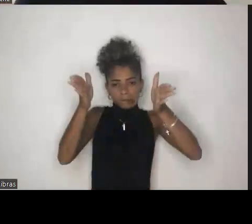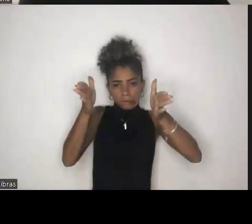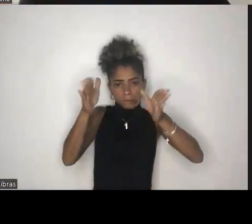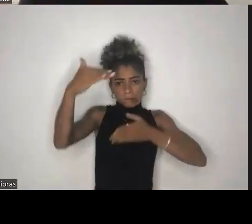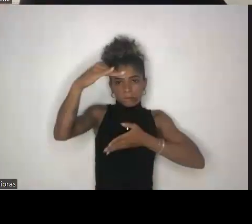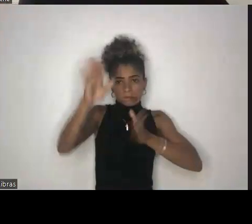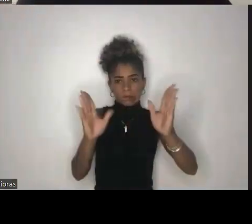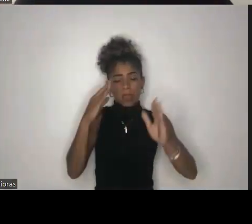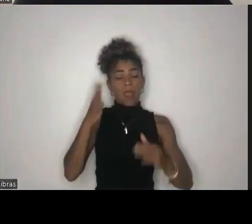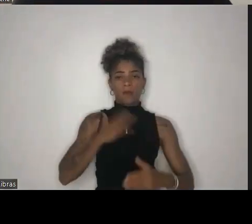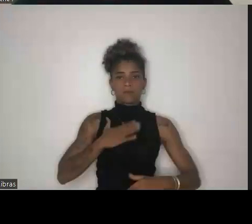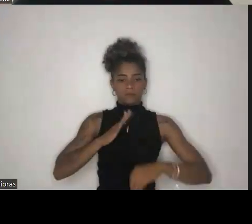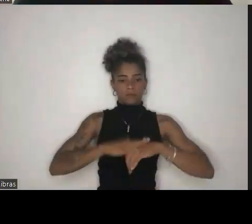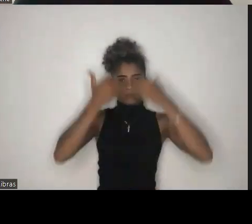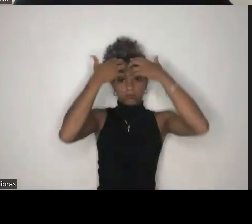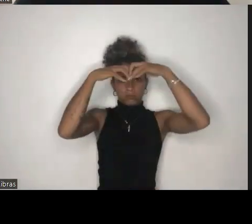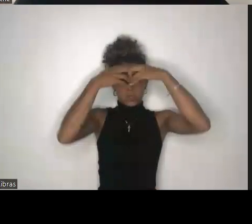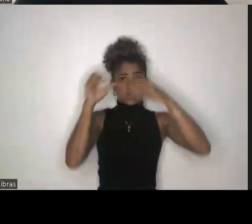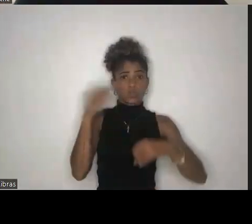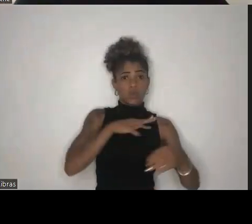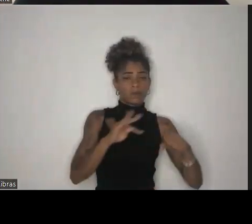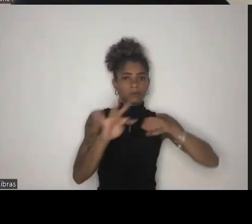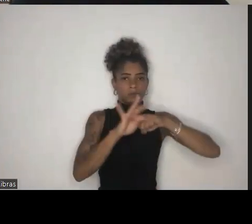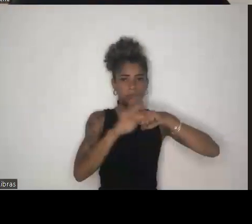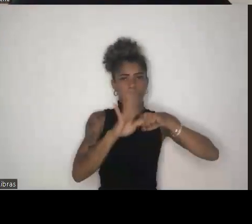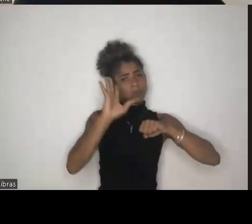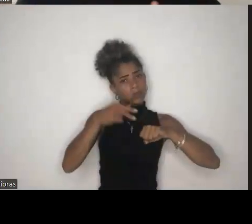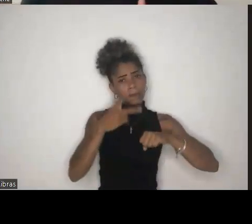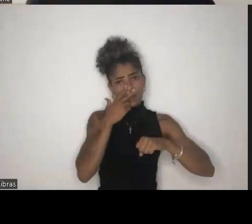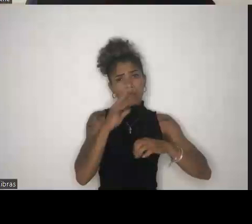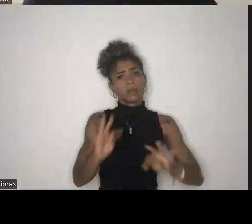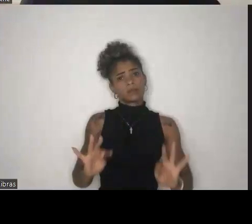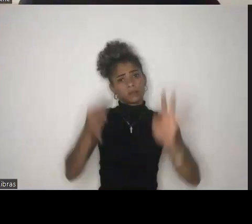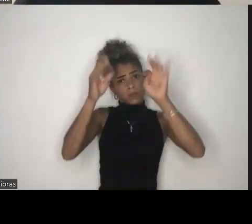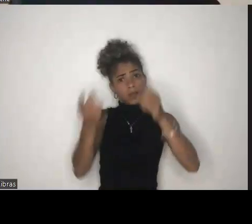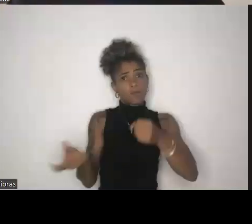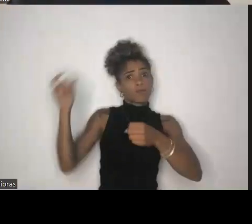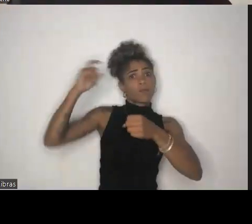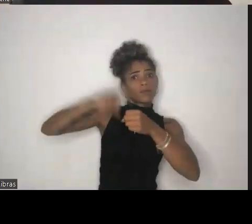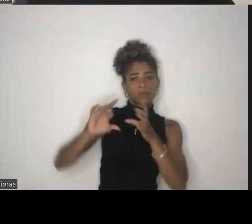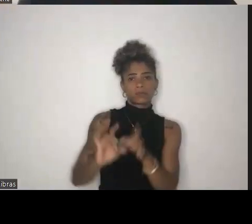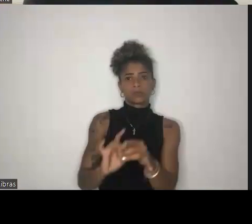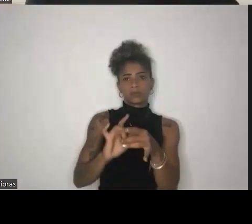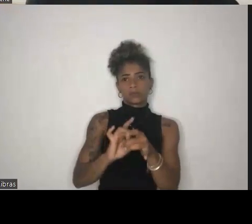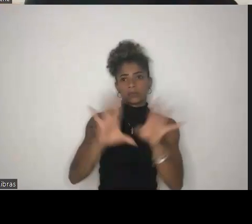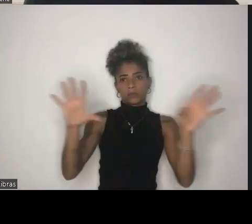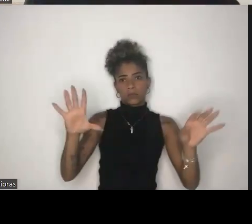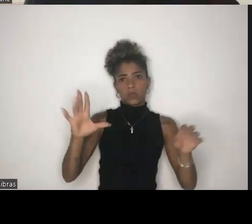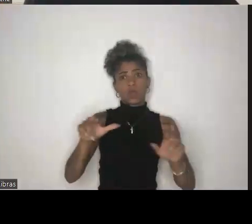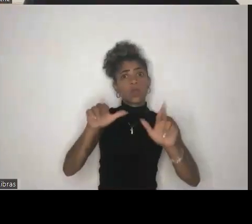reflexão que eu tenho sobre as novas tecnologias já tá realmente na hora inclusive de voltar a tecnologias que nunca mais